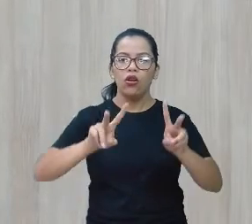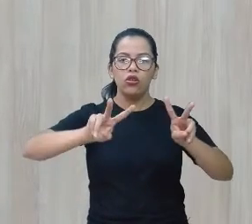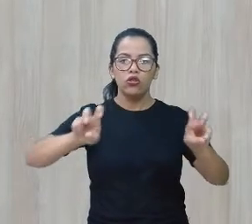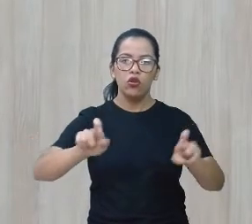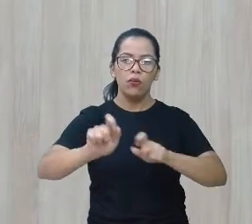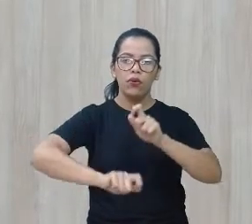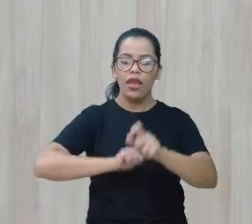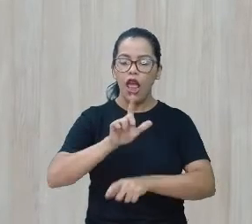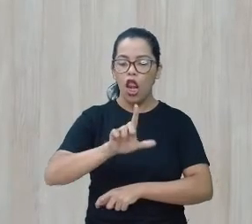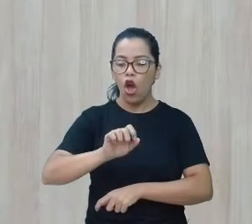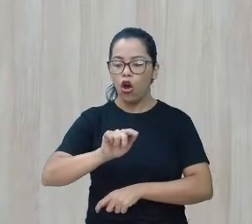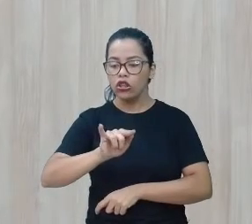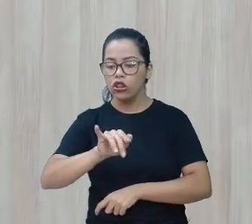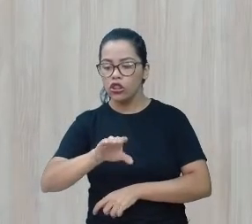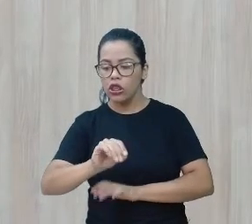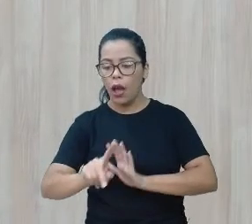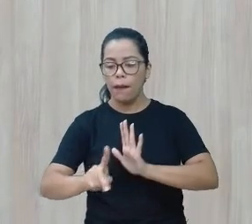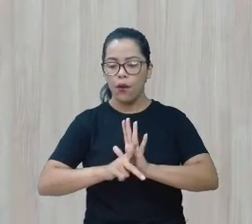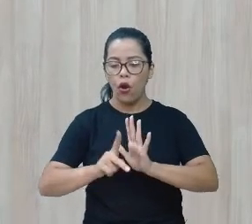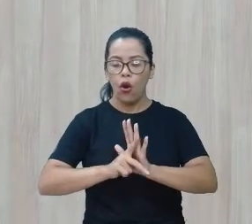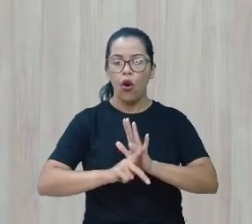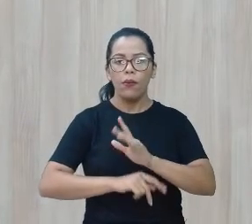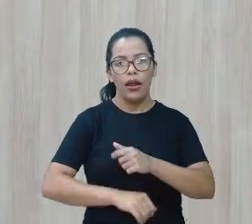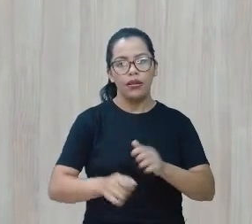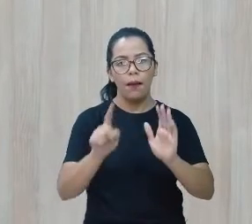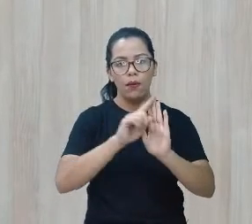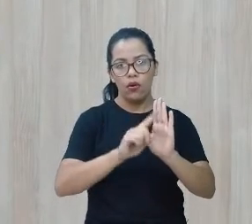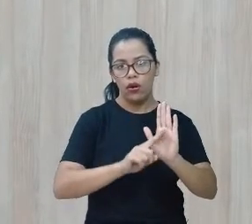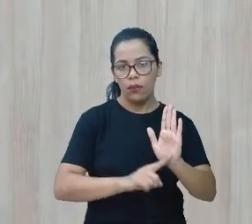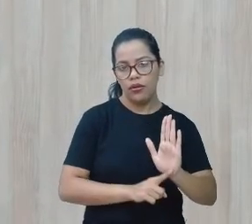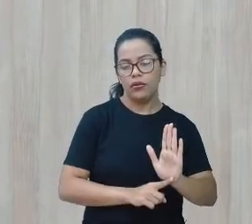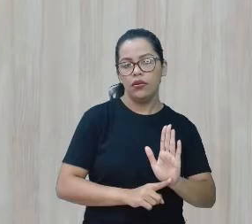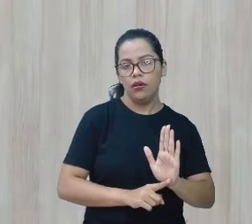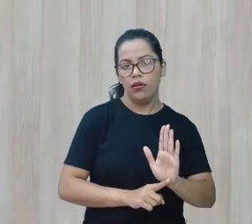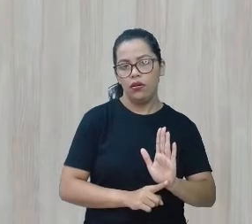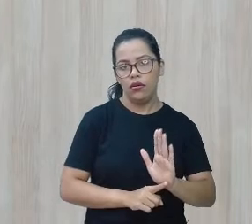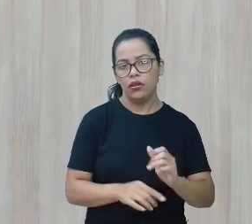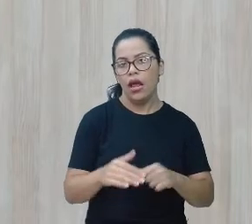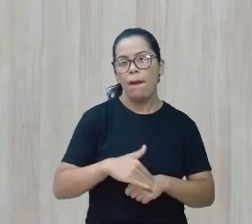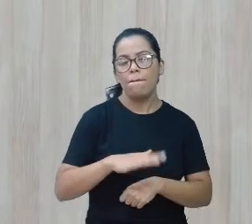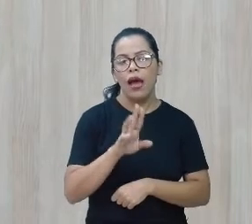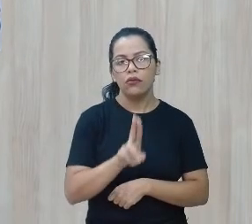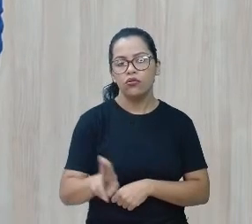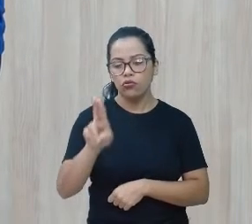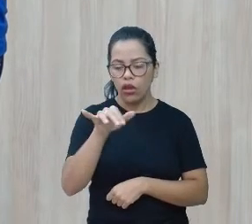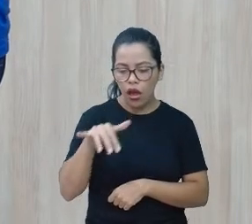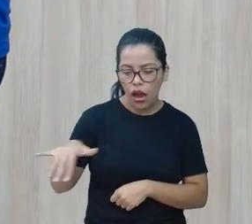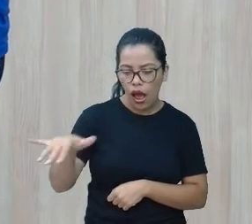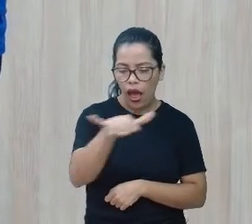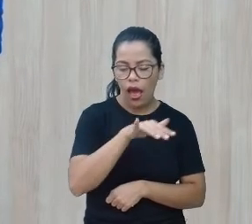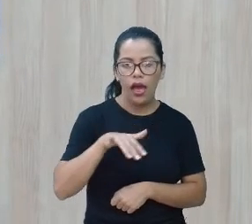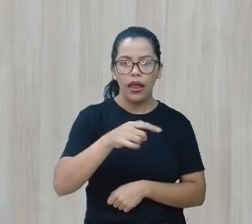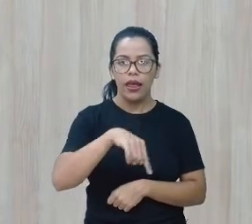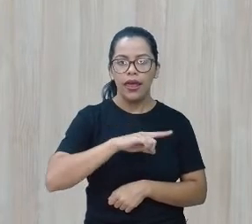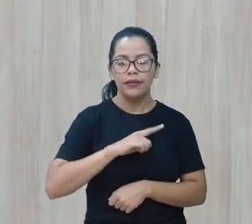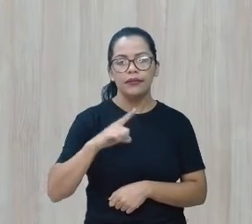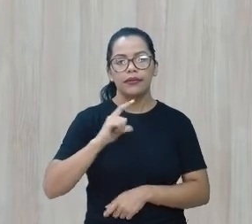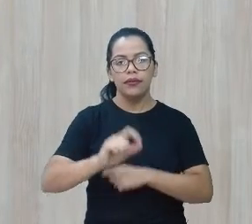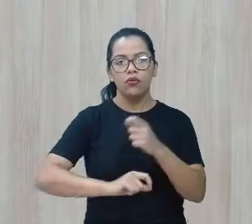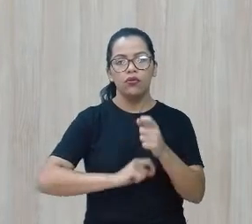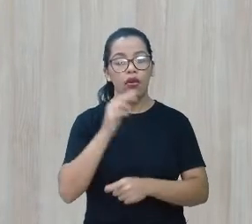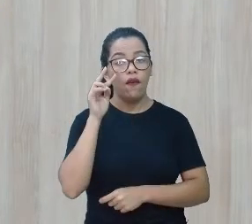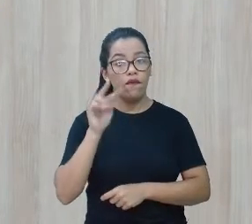de programação. Porque uma das mais aplicáveis, né, das áreas mais aplicáveis em que a gente vê